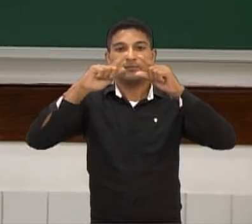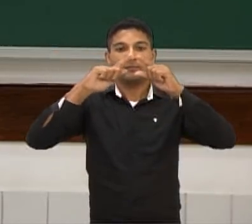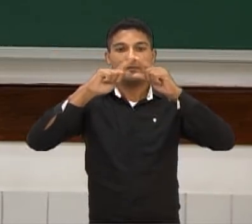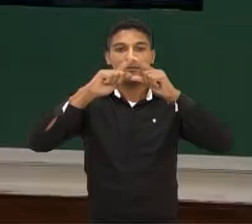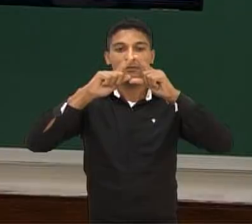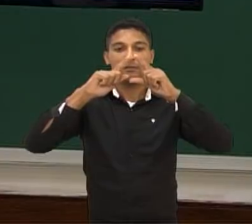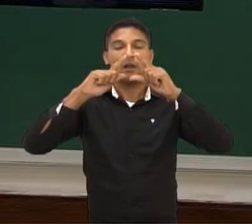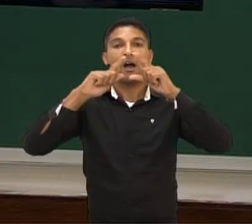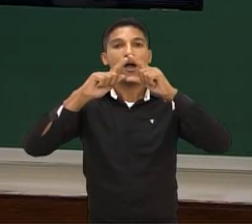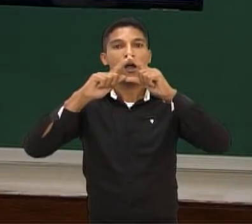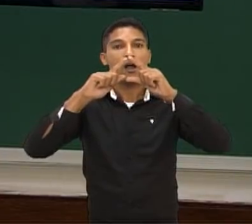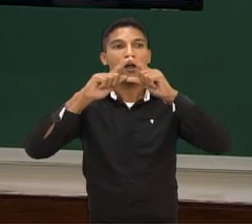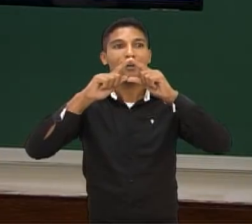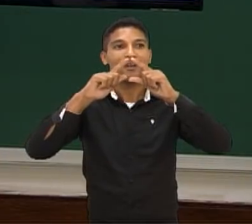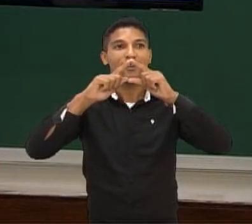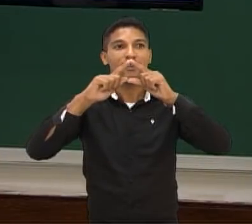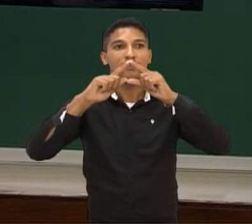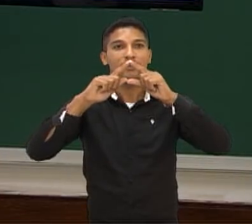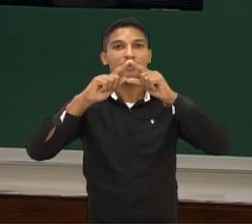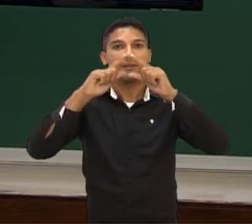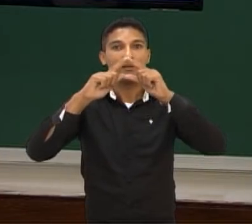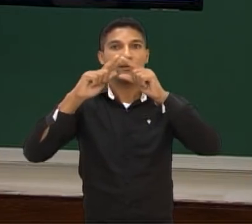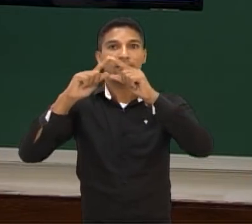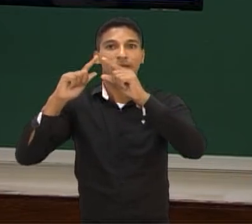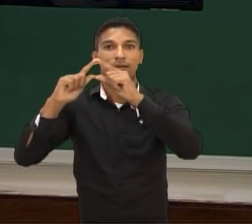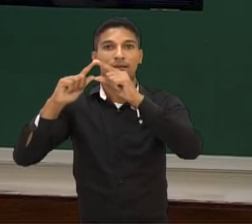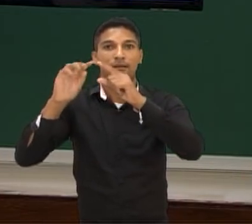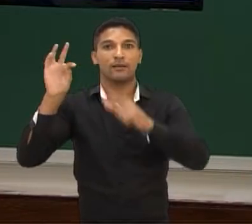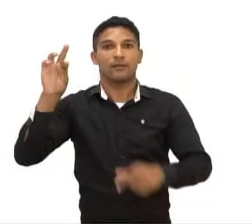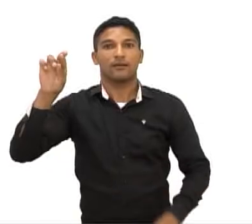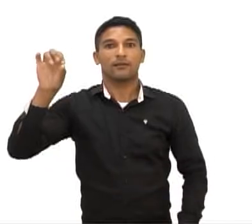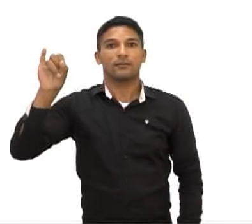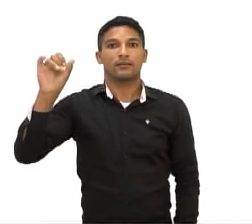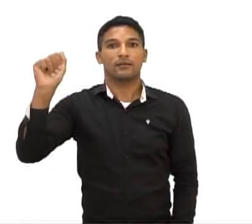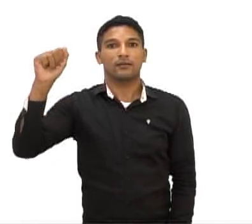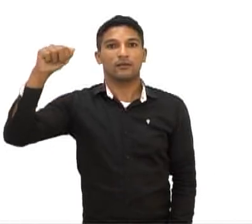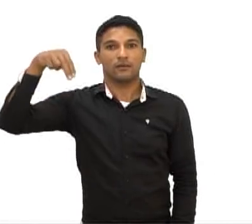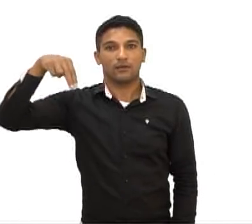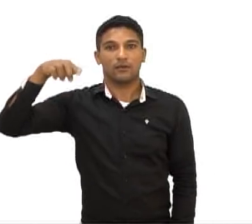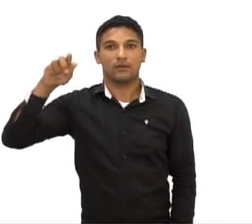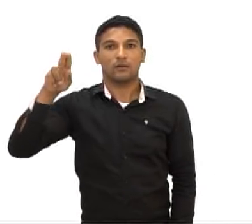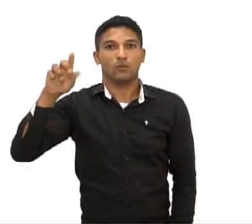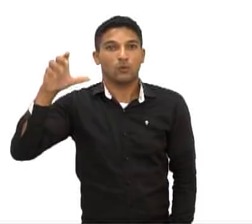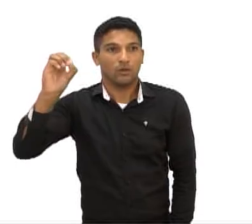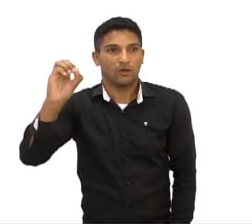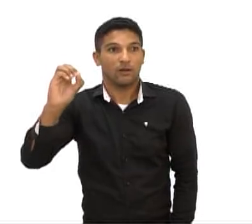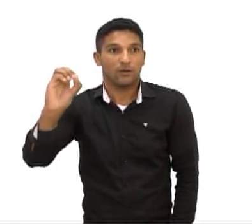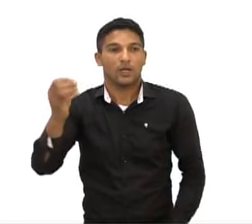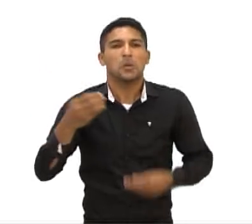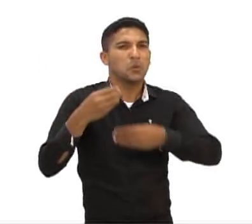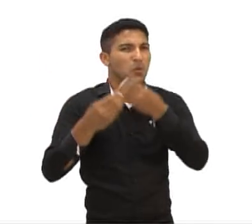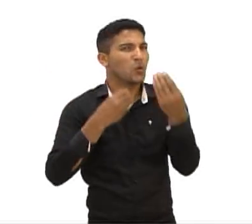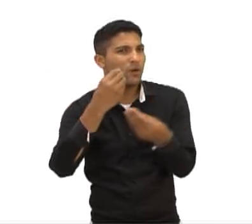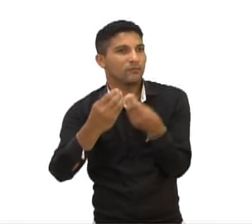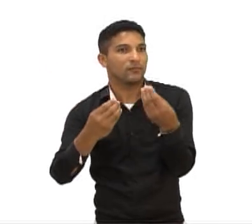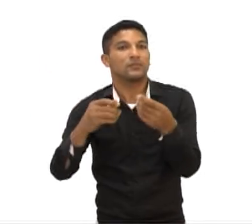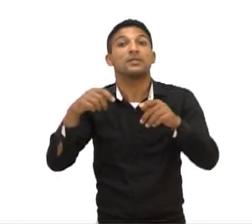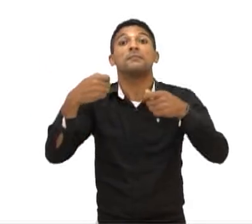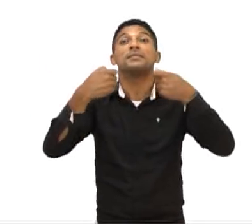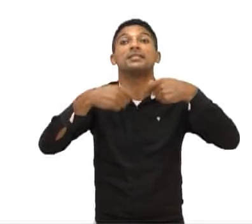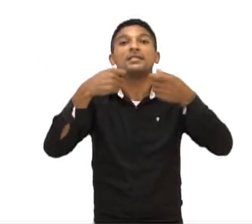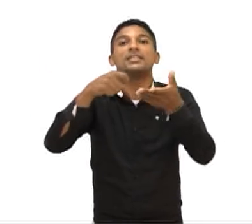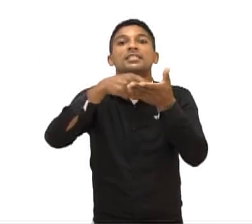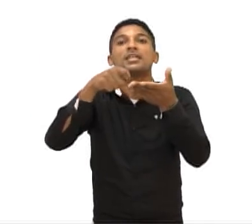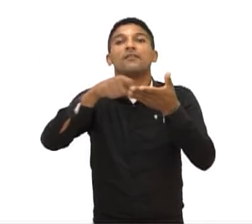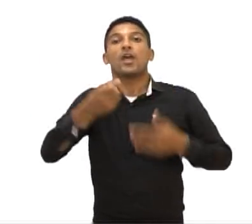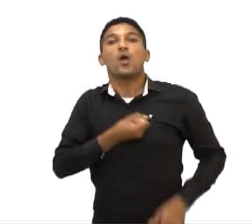da nossa geometria, não é? Pensar quais são esses triângulos. Então, escreva o número misto e a fração imprópria que